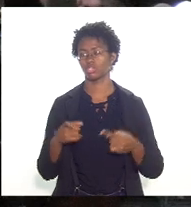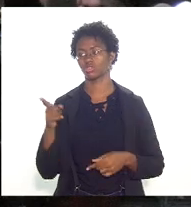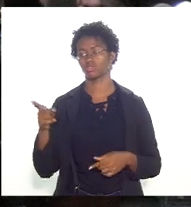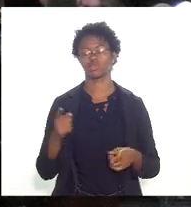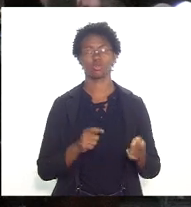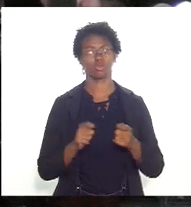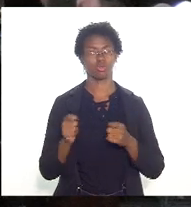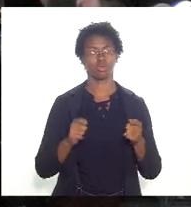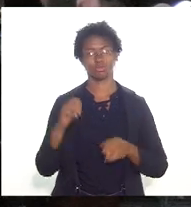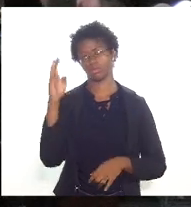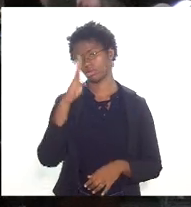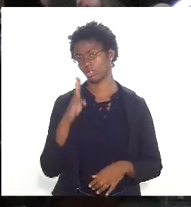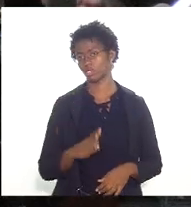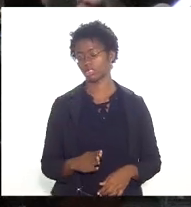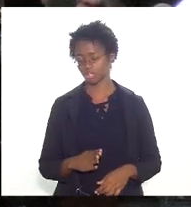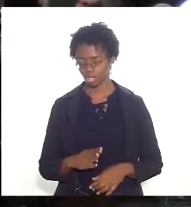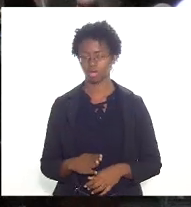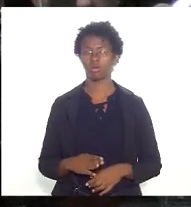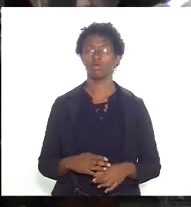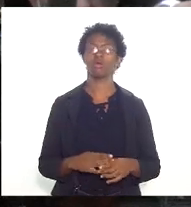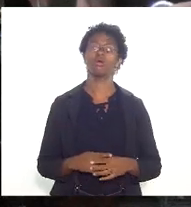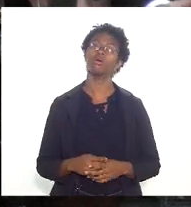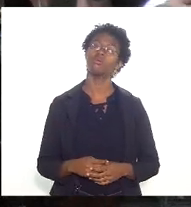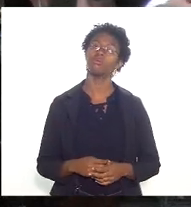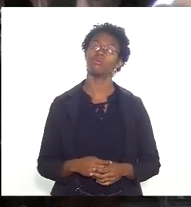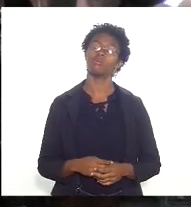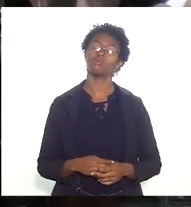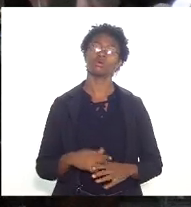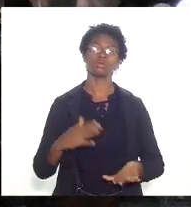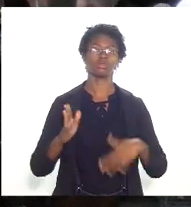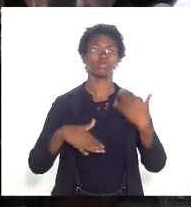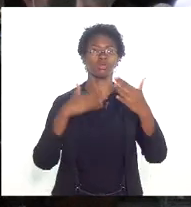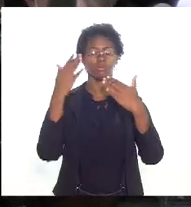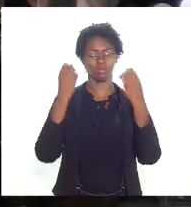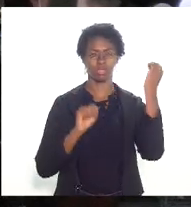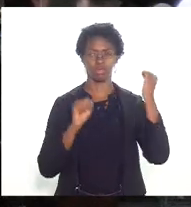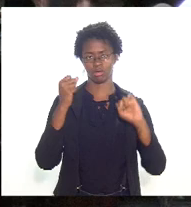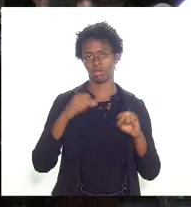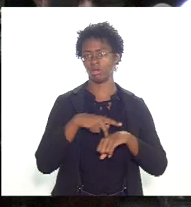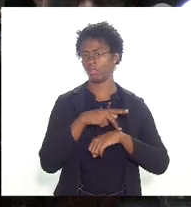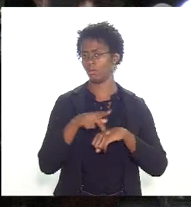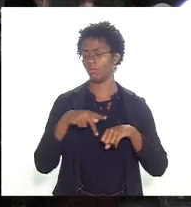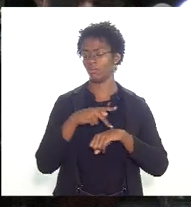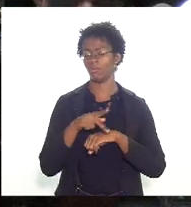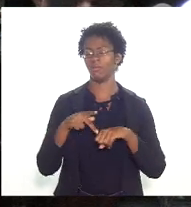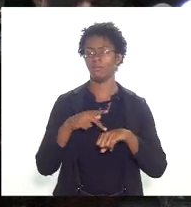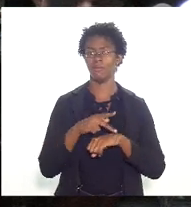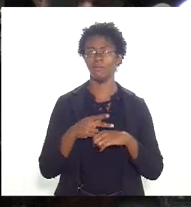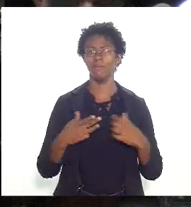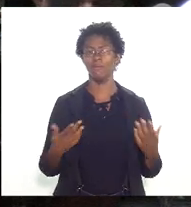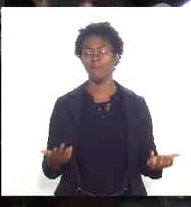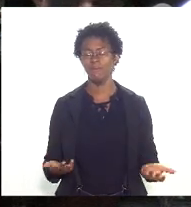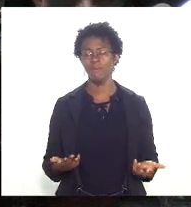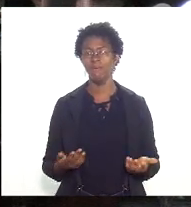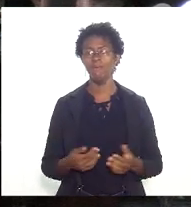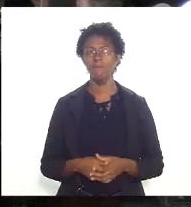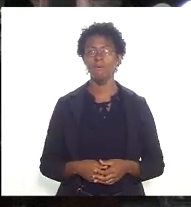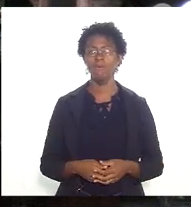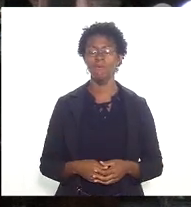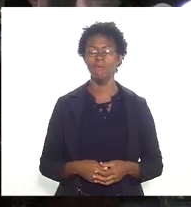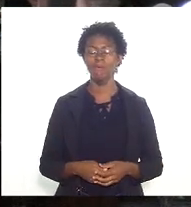Brasil tem uma política para o desenvolvimento industrial do país salvo sempre sempre